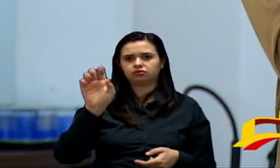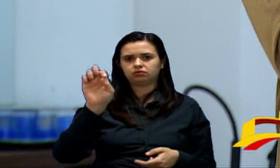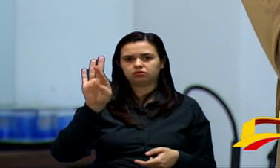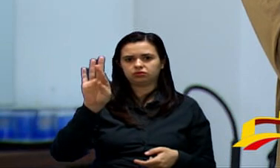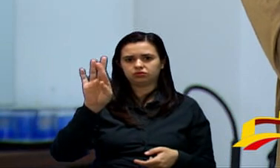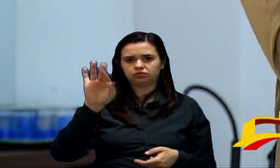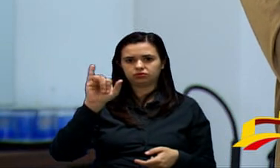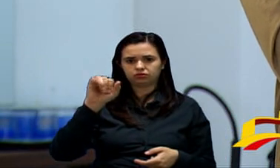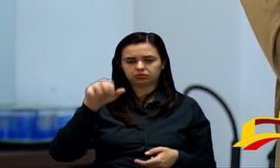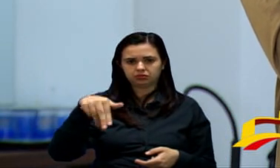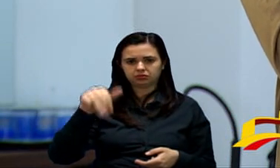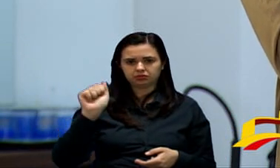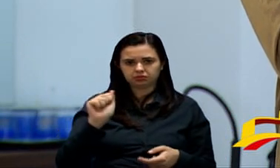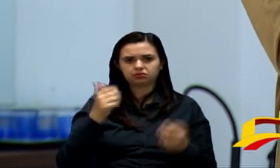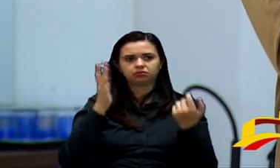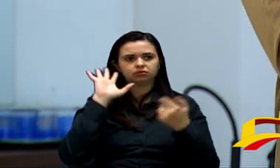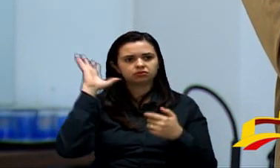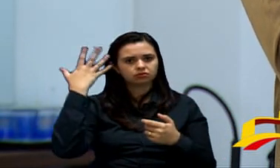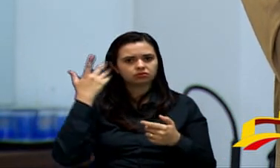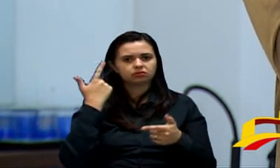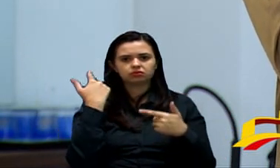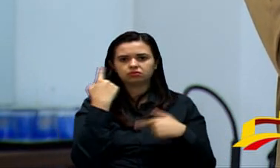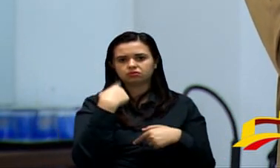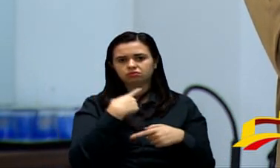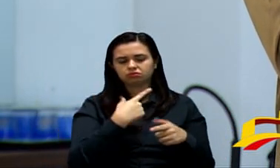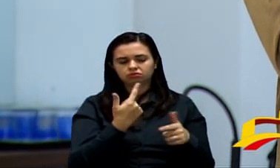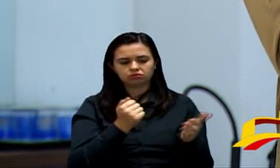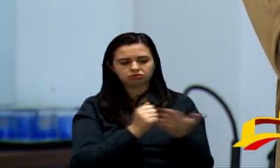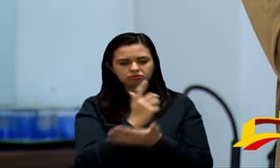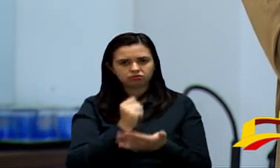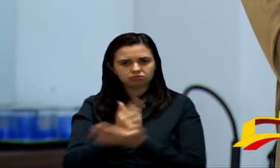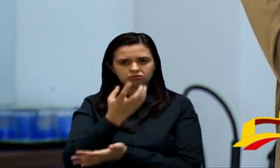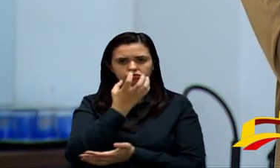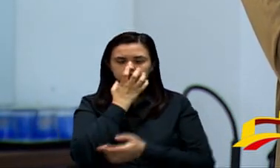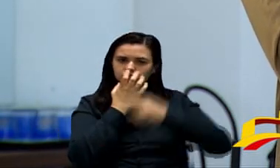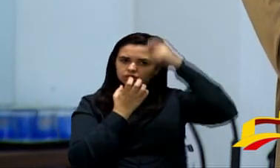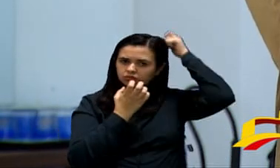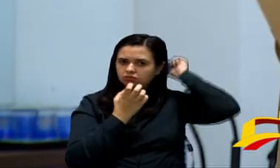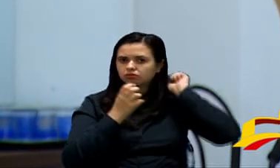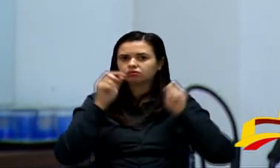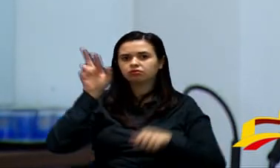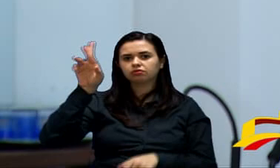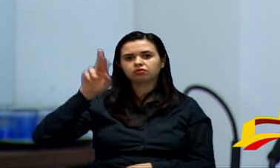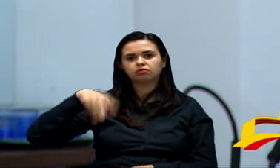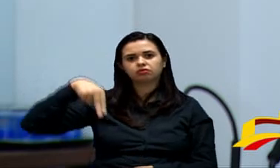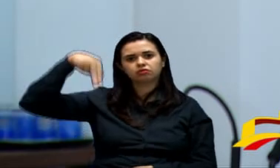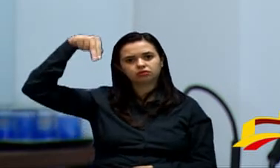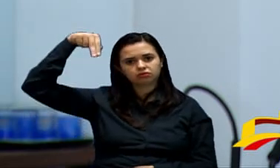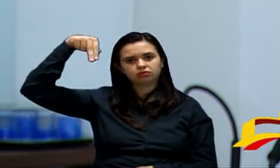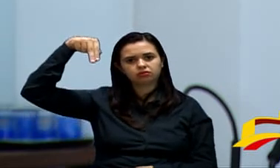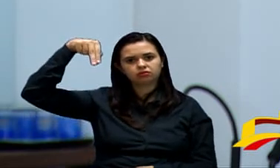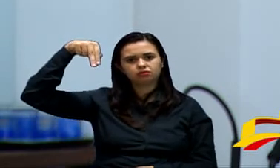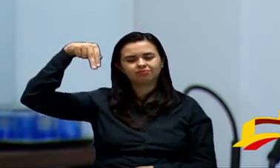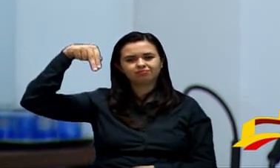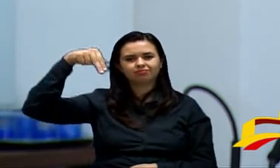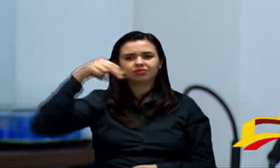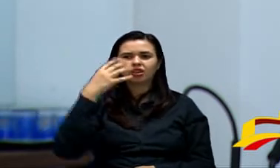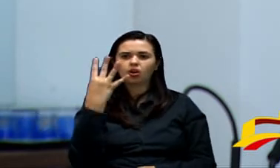30 respiradores em contrato com o consórcio Nordeste. É estimado que o Rio Grande do Norte teve um prejuízo de 4,9